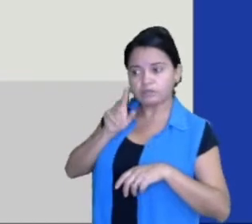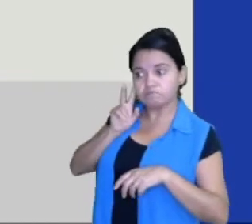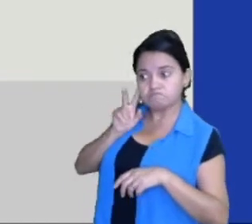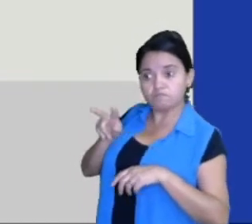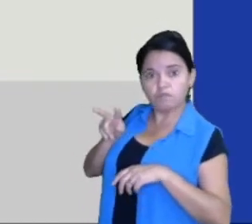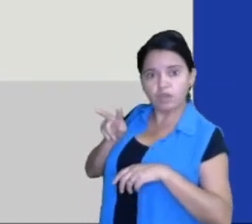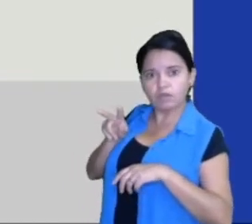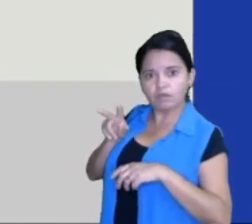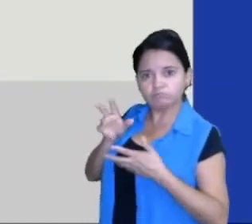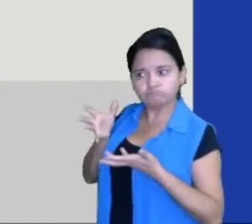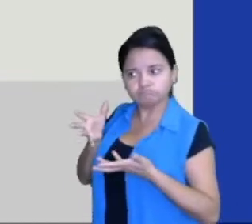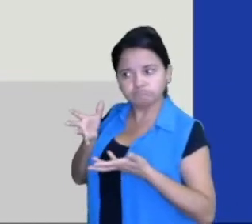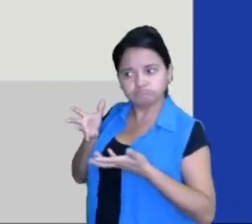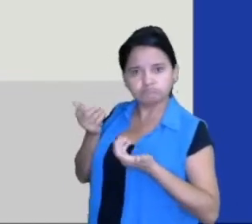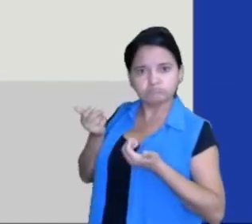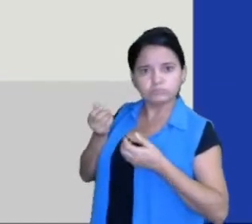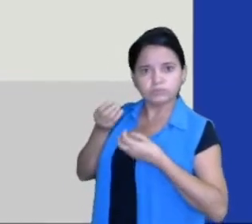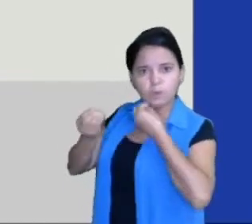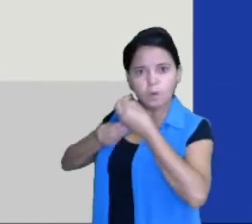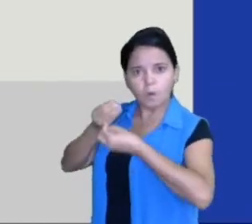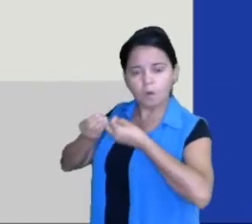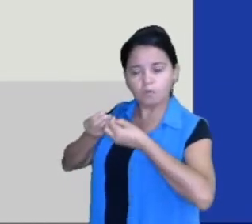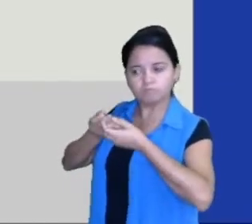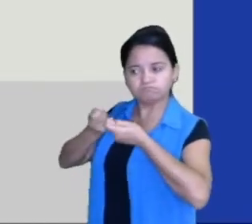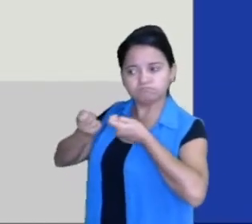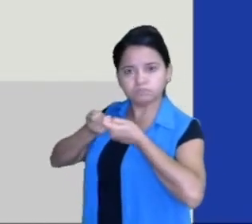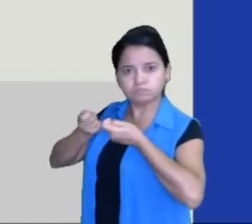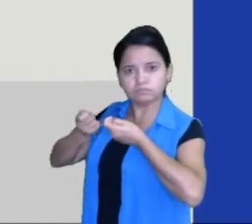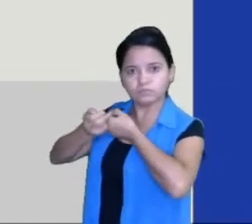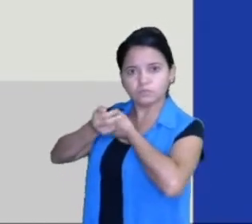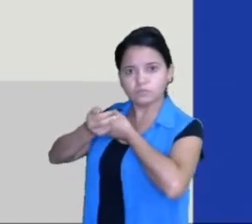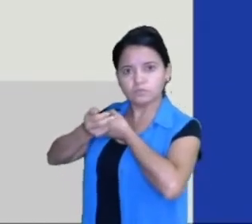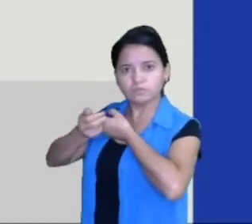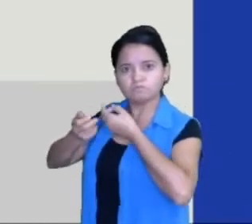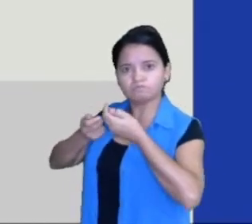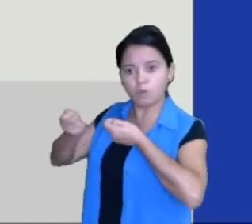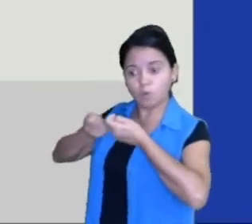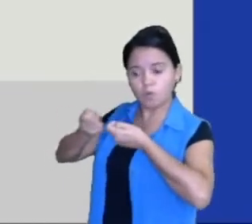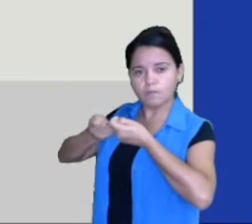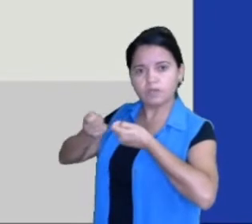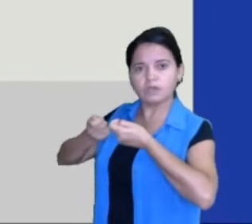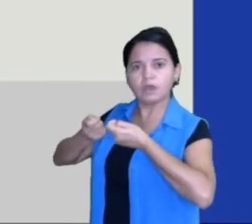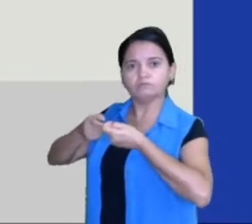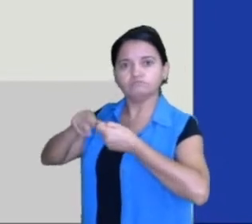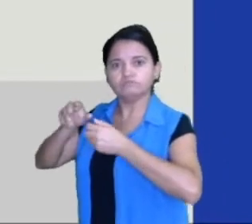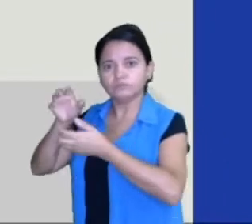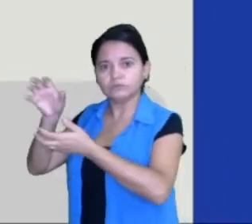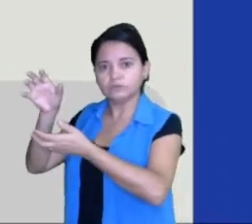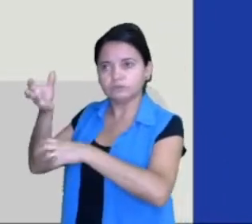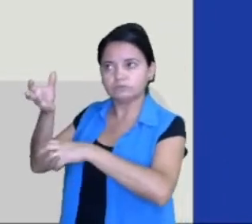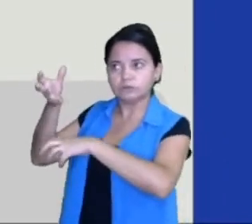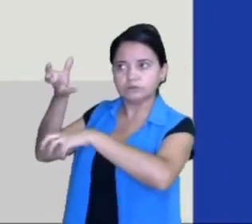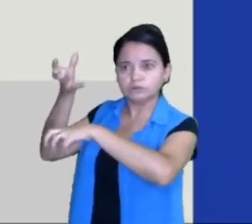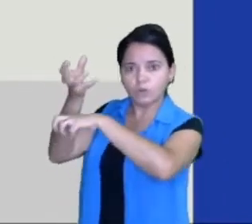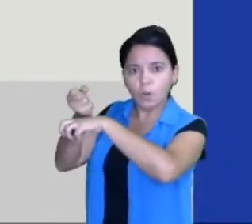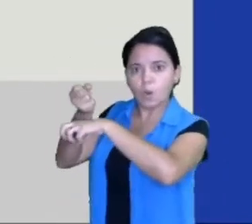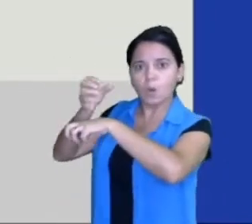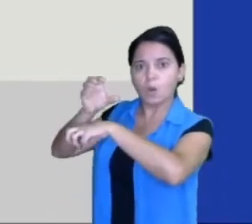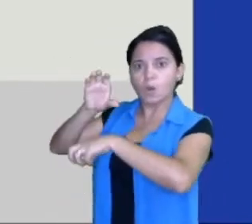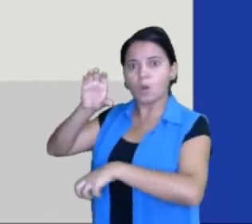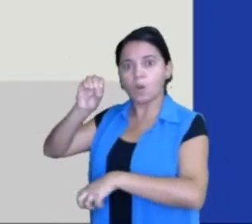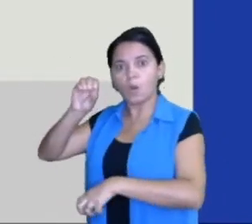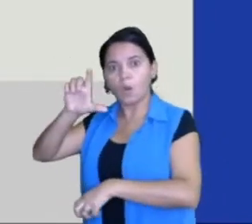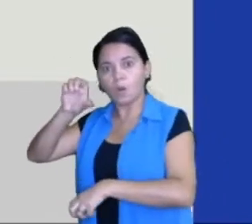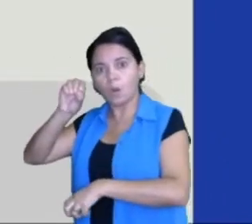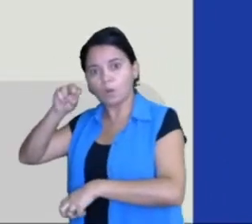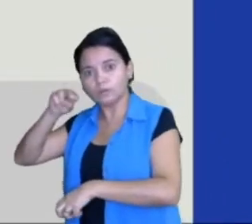Flávio? Porque, veja só, ficaria mais fácil de realizar o comércio, seja de escravos, seja de